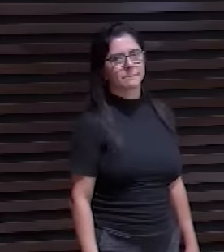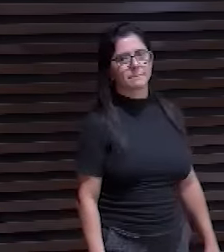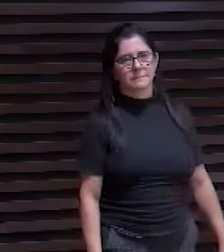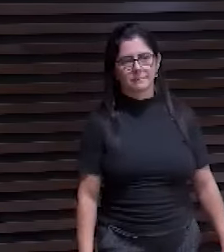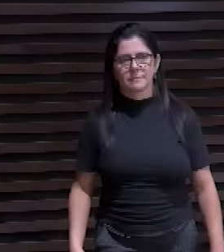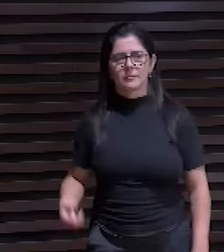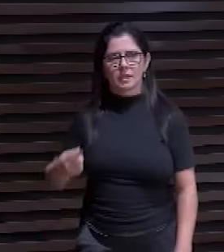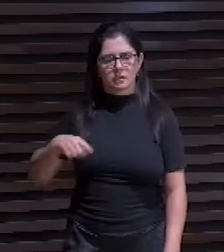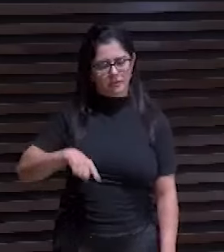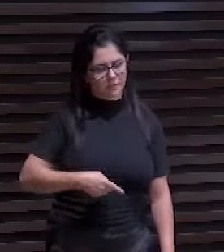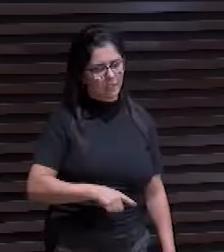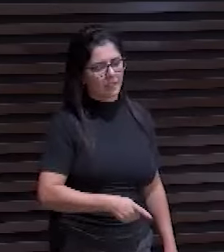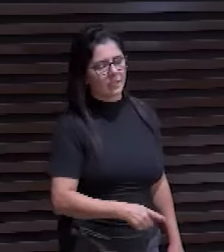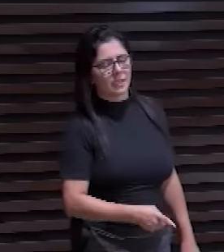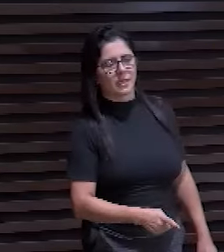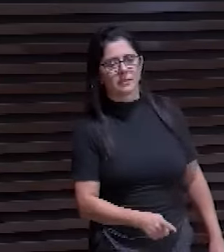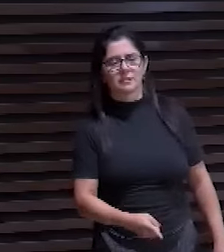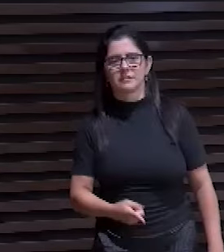Quão